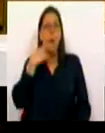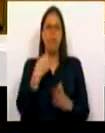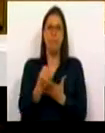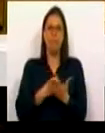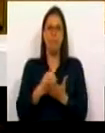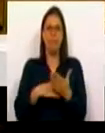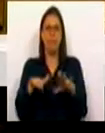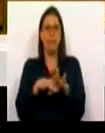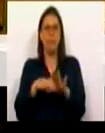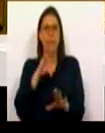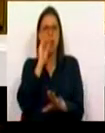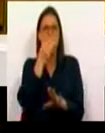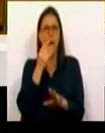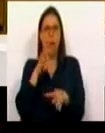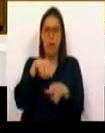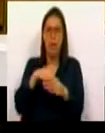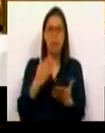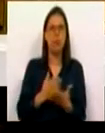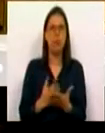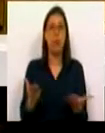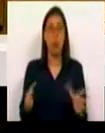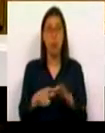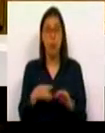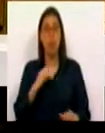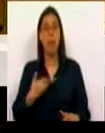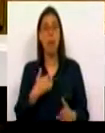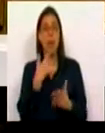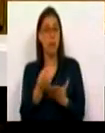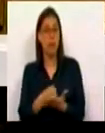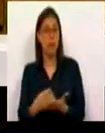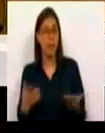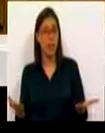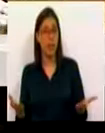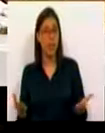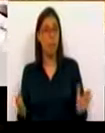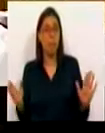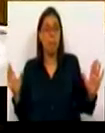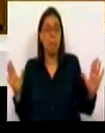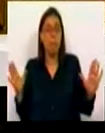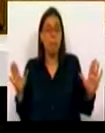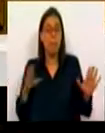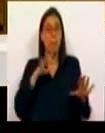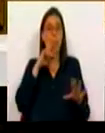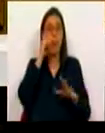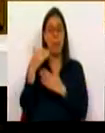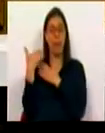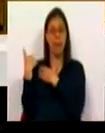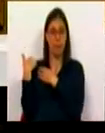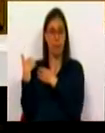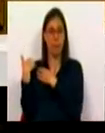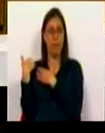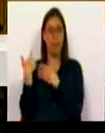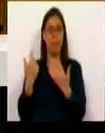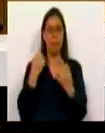palavra sobre a participação dos alunos na vida da escola. Sobre isso, o PSD não tem nada a dizer. Já quanto aos pais encarregados de